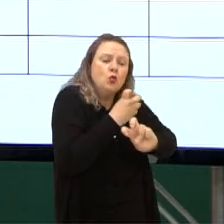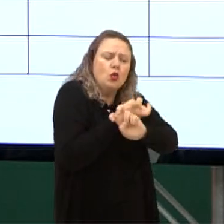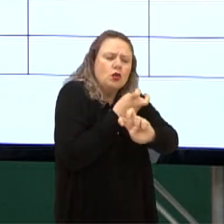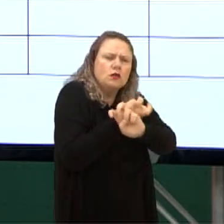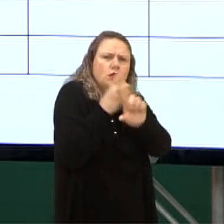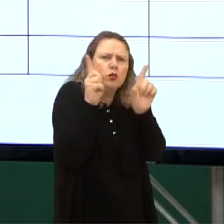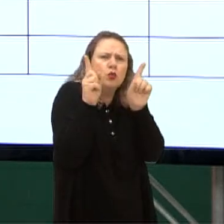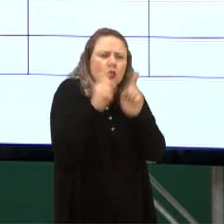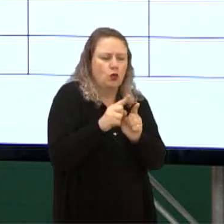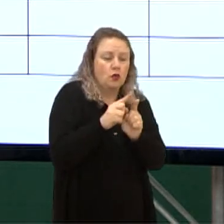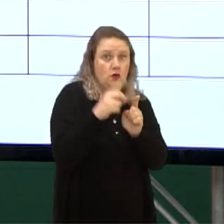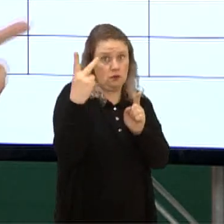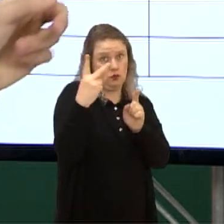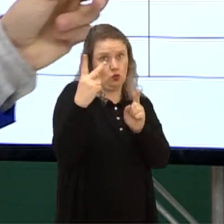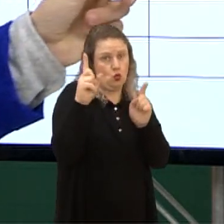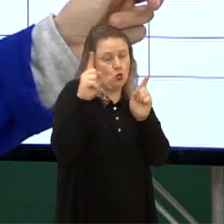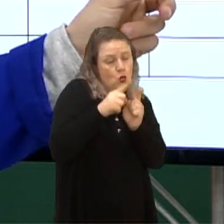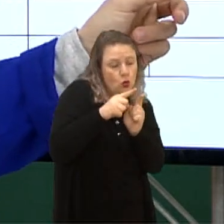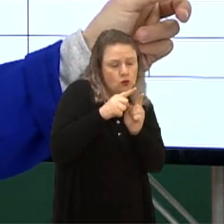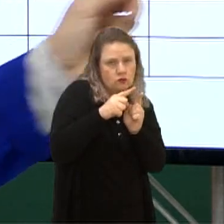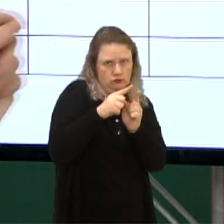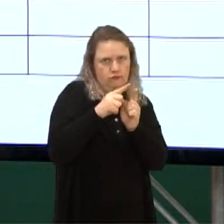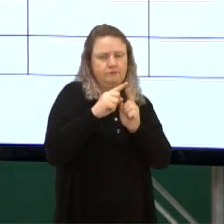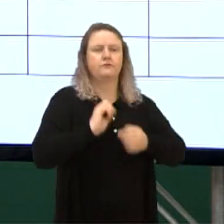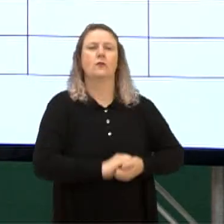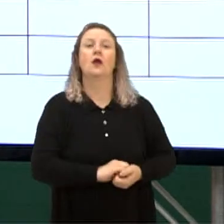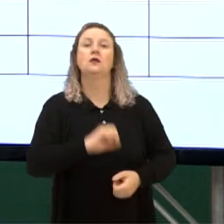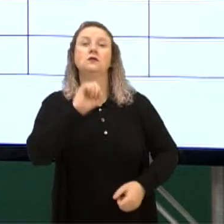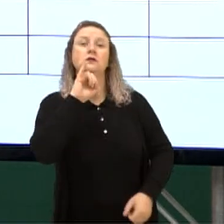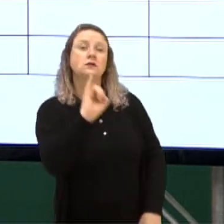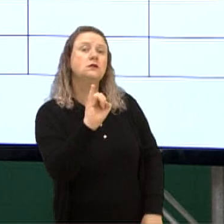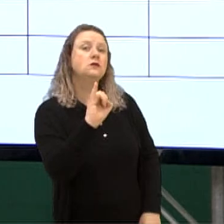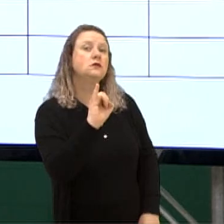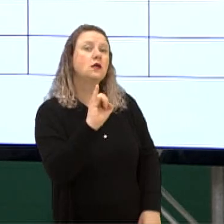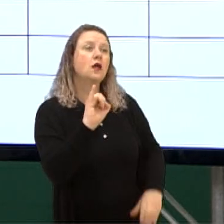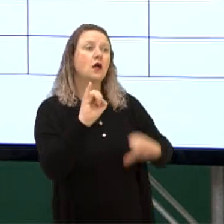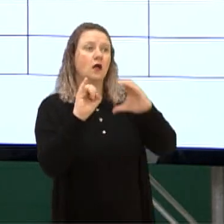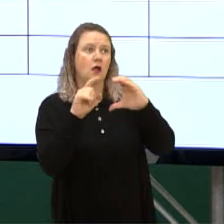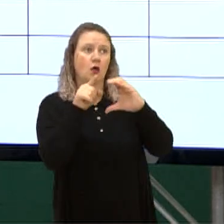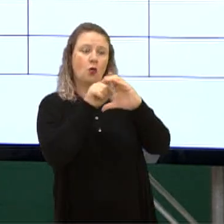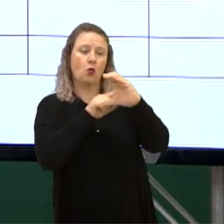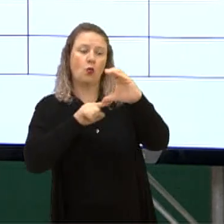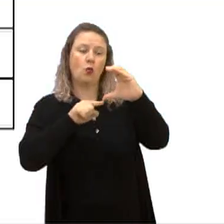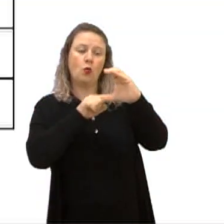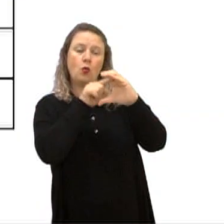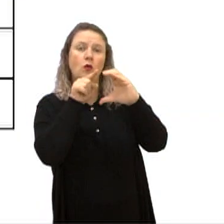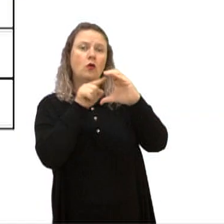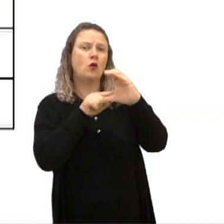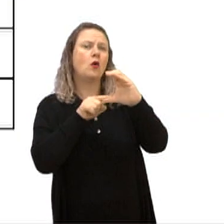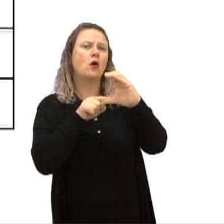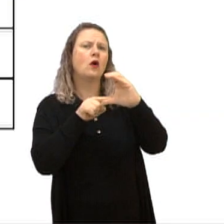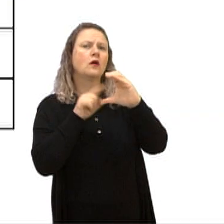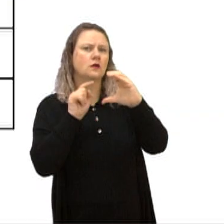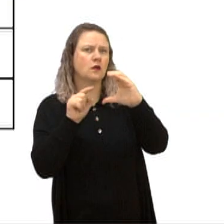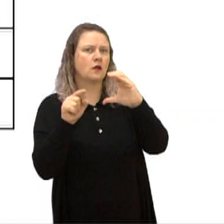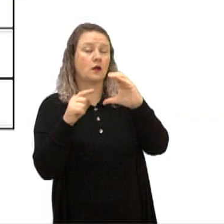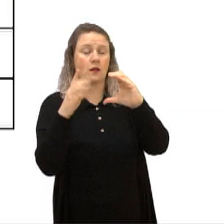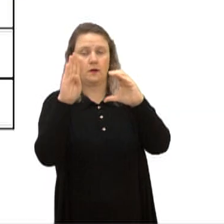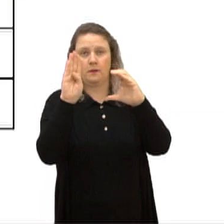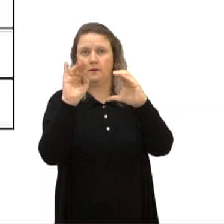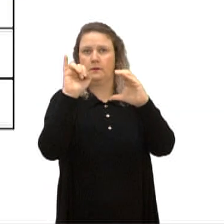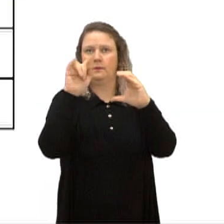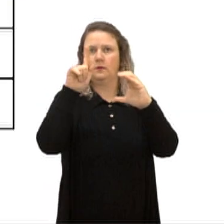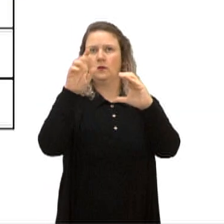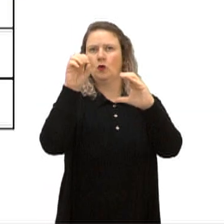é o segundo ossinho do nosso corpo. Então, se o martelo fica na orelha média, a bigorna... Também, né? Também,